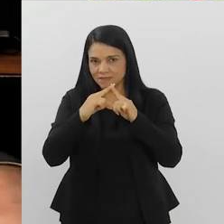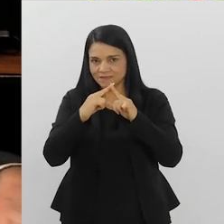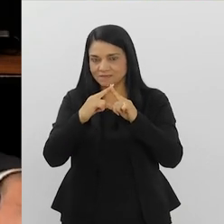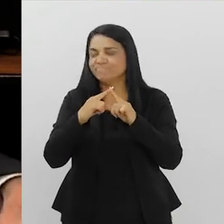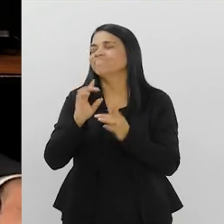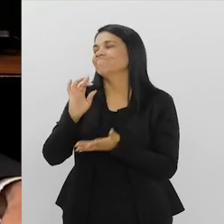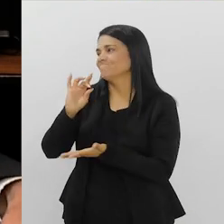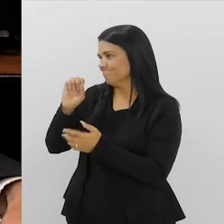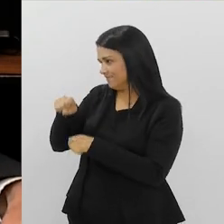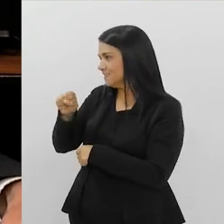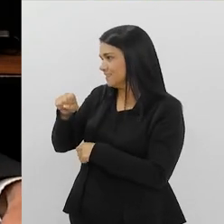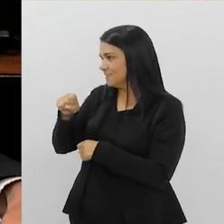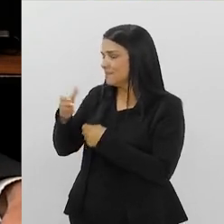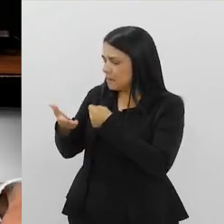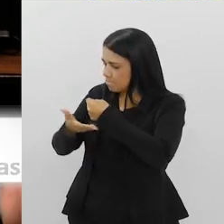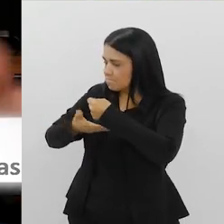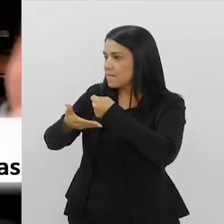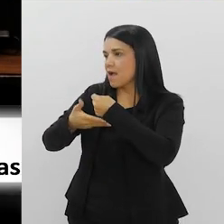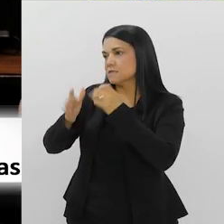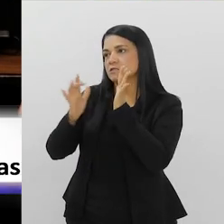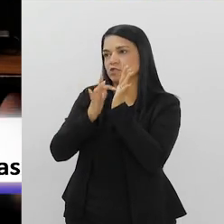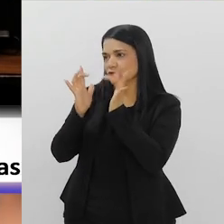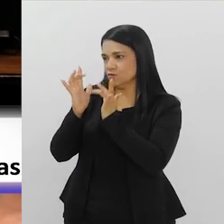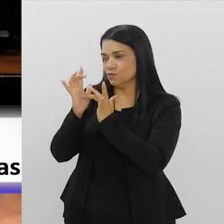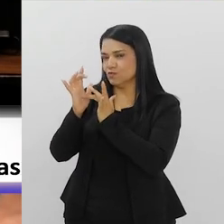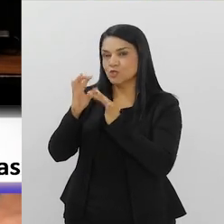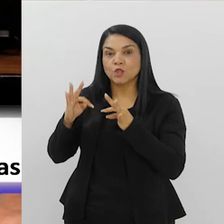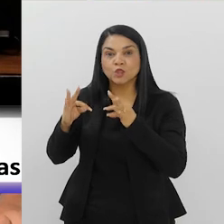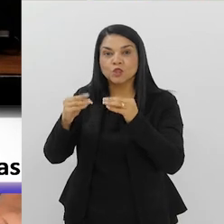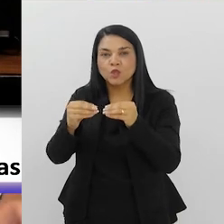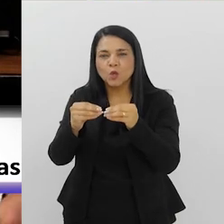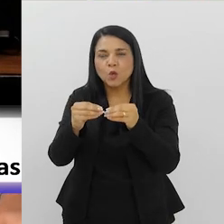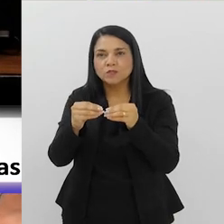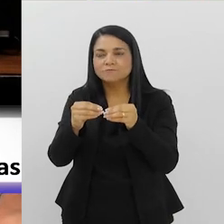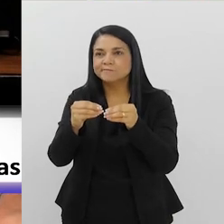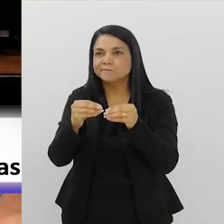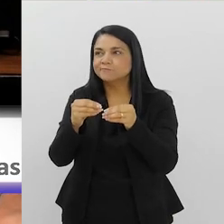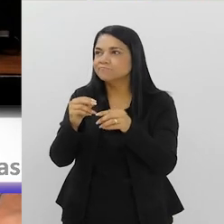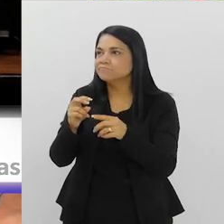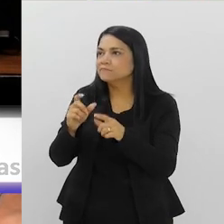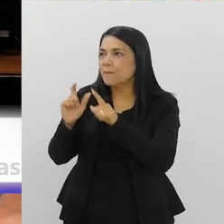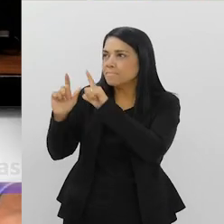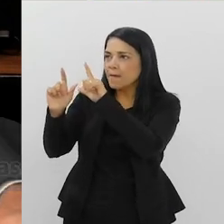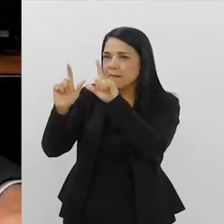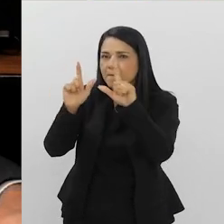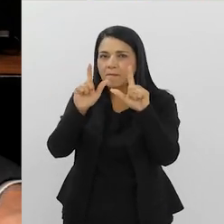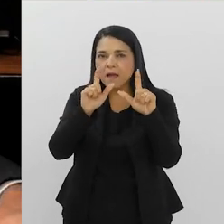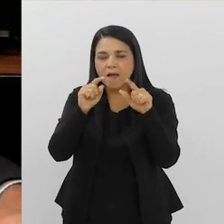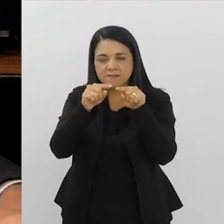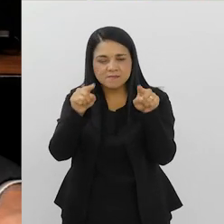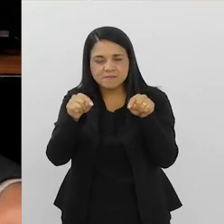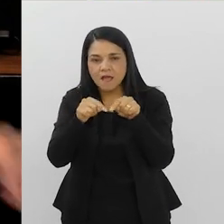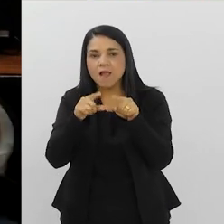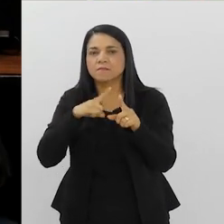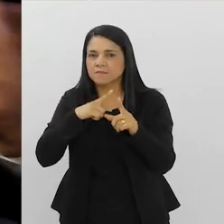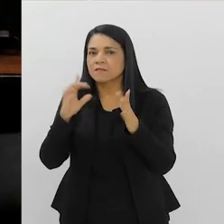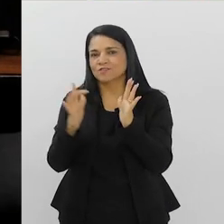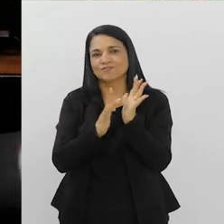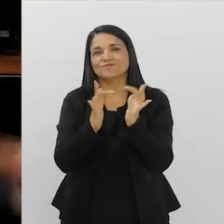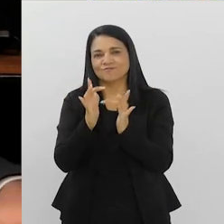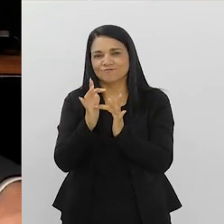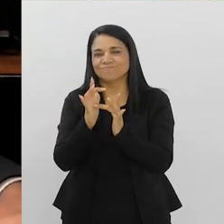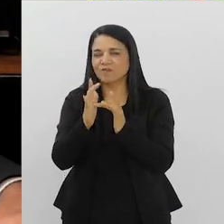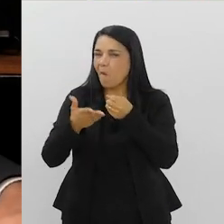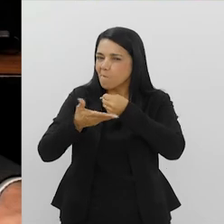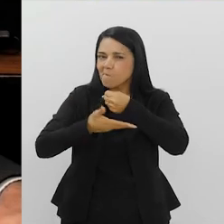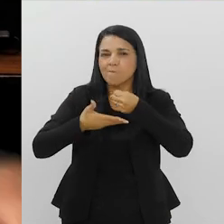é é a Pedra Angular nós somos cristãos Jesus Cristo para nós é a verdade e a vida né o pão da vida